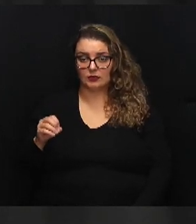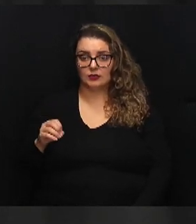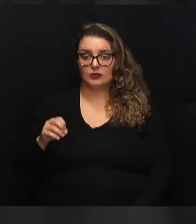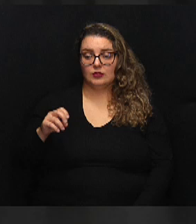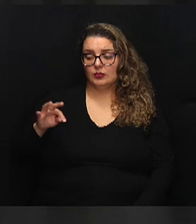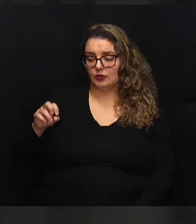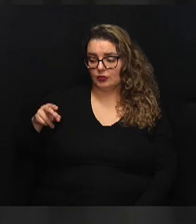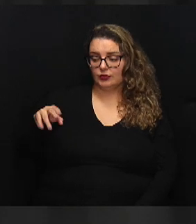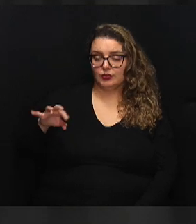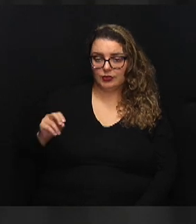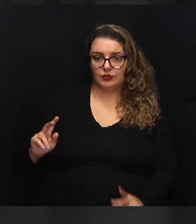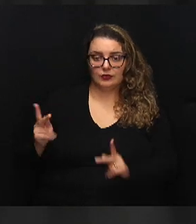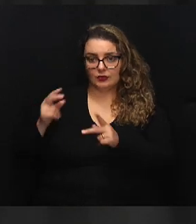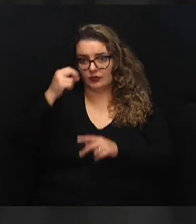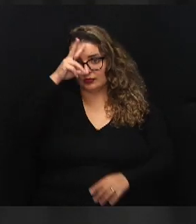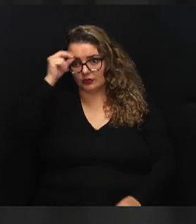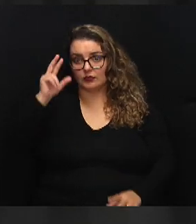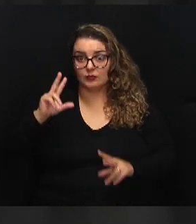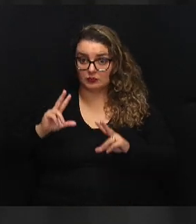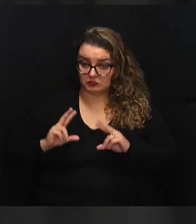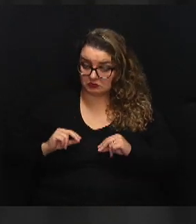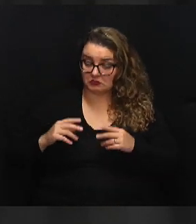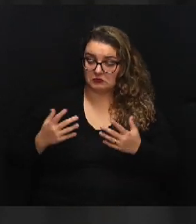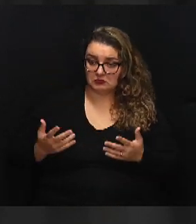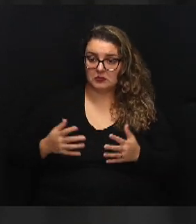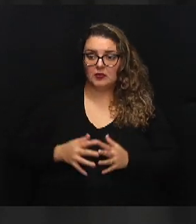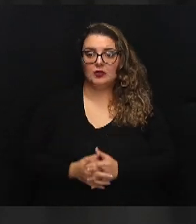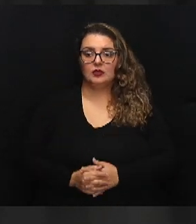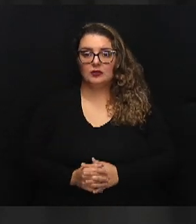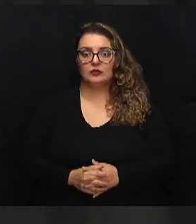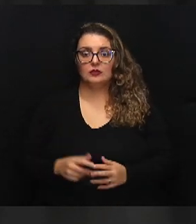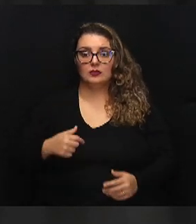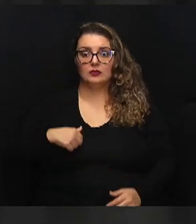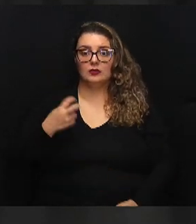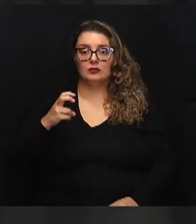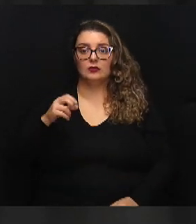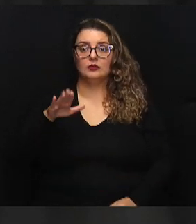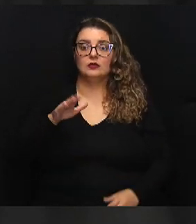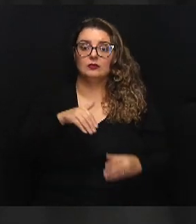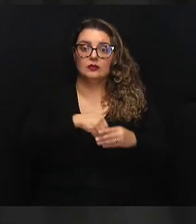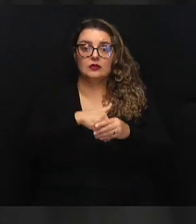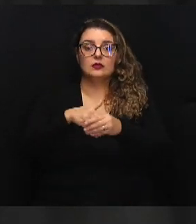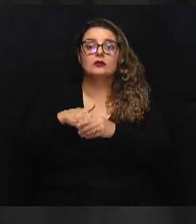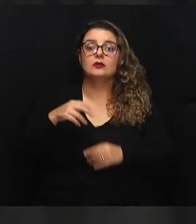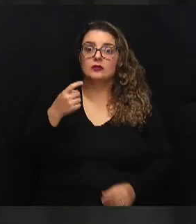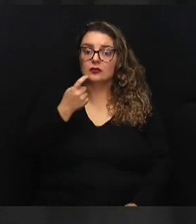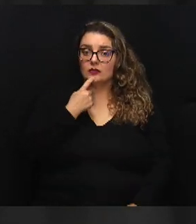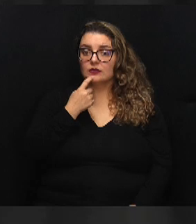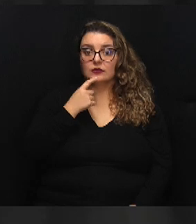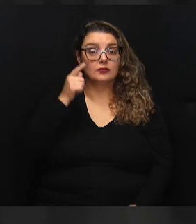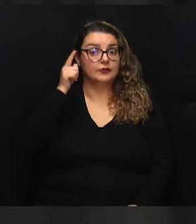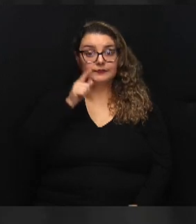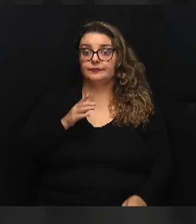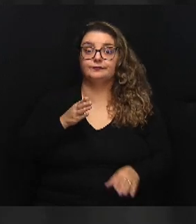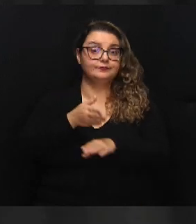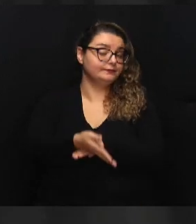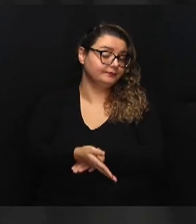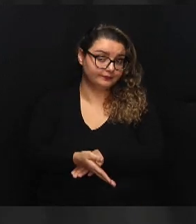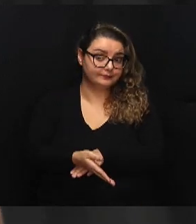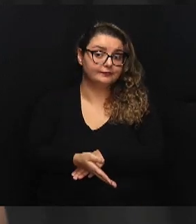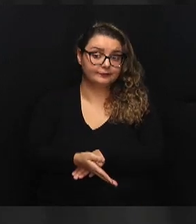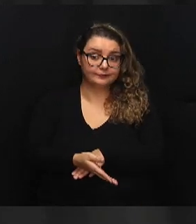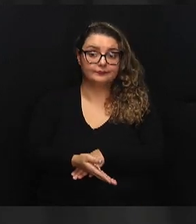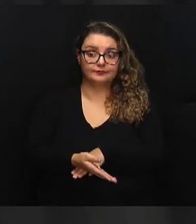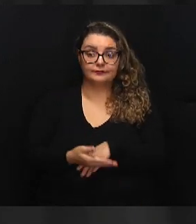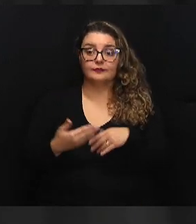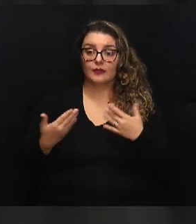ganhou a eleição, com muito mérito, e eu fui o 5º mais votado de Campinas e não consegui me eleger. Então,